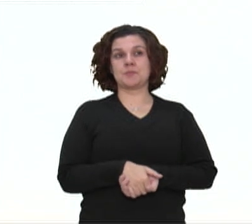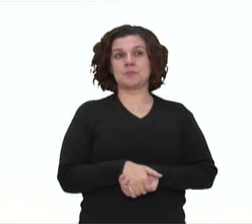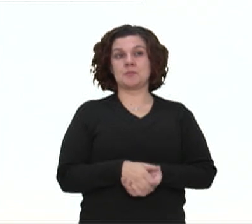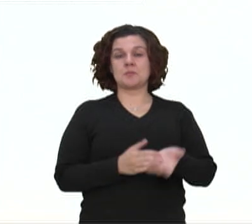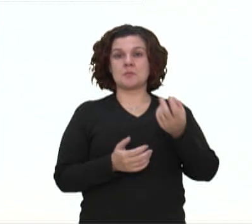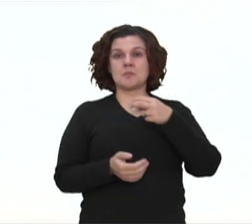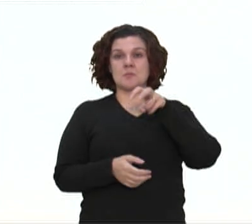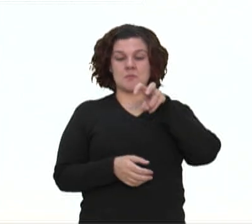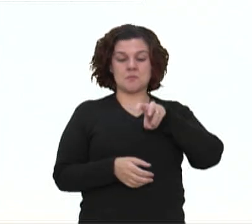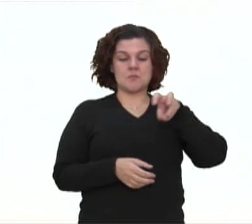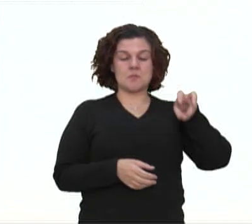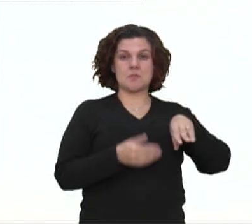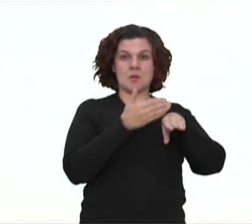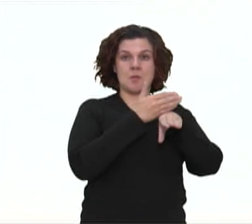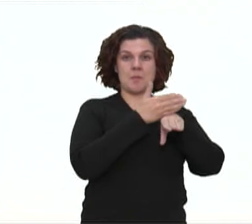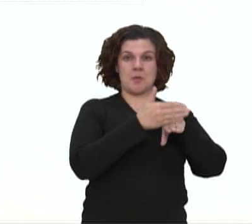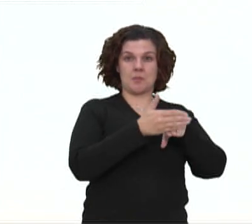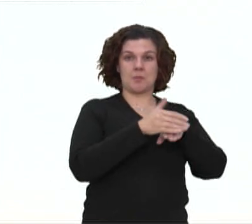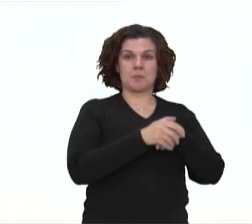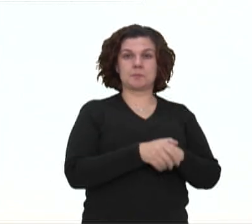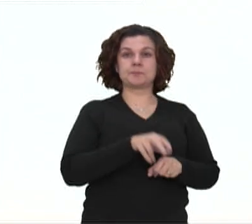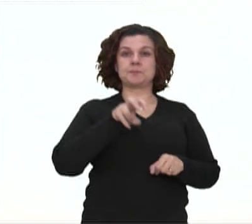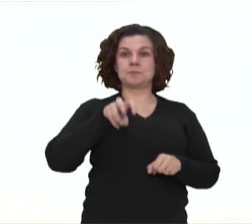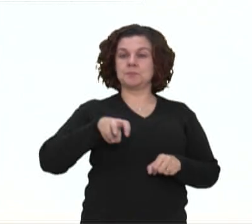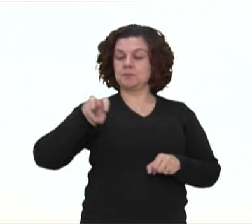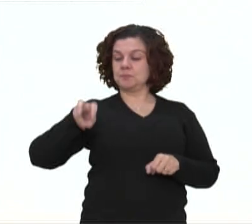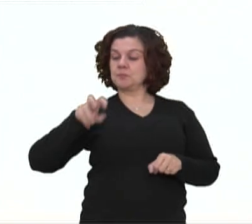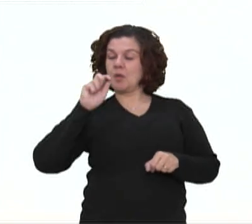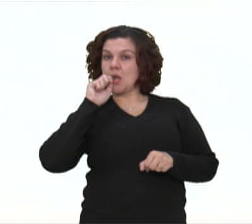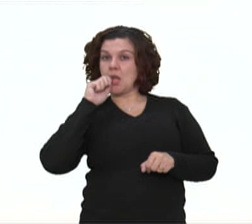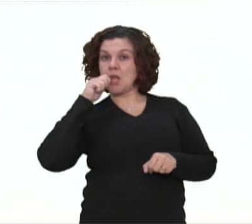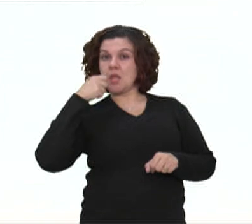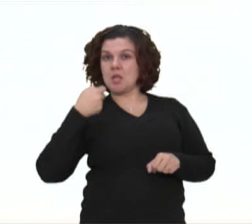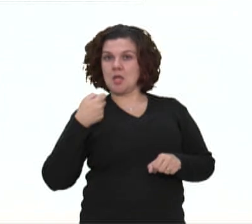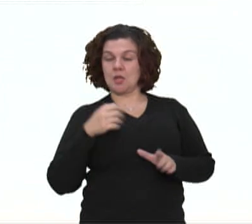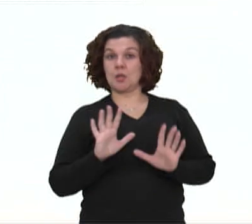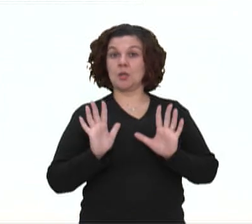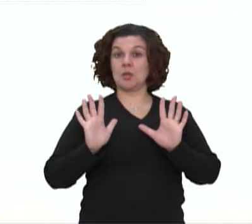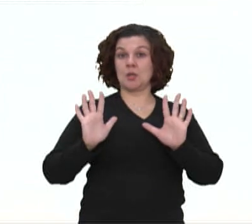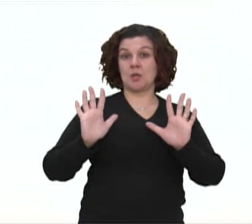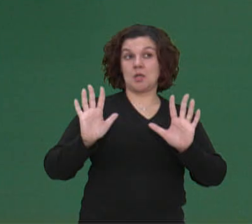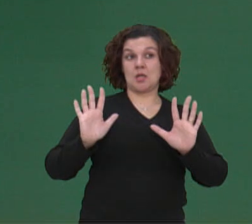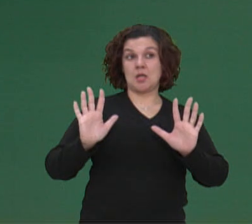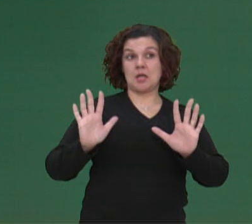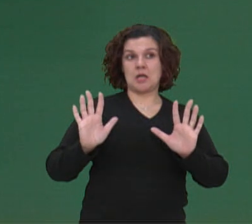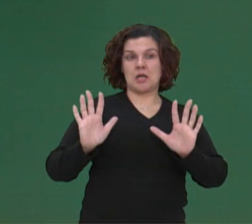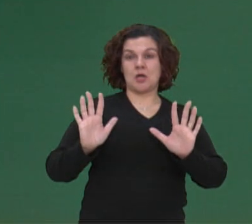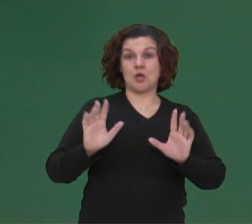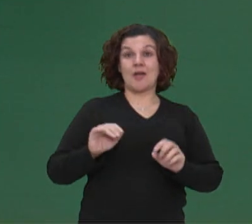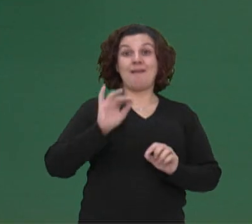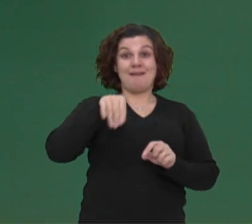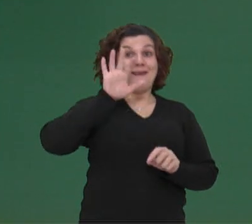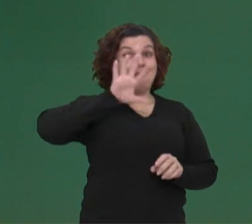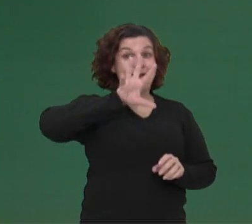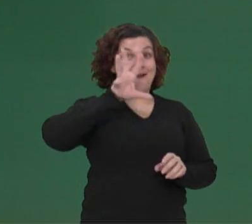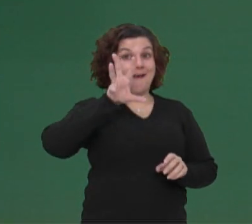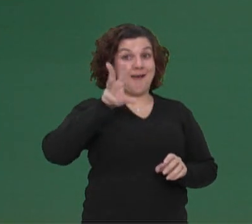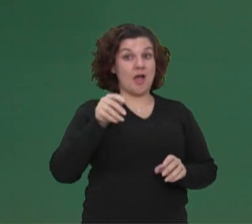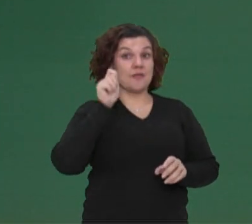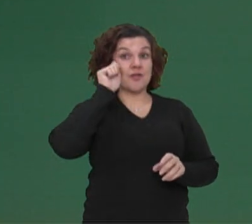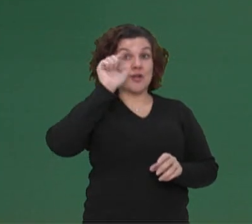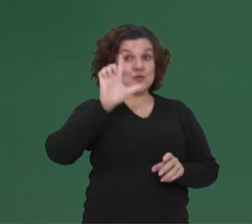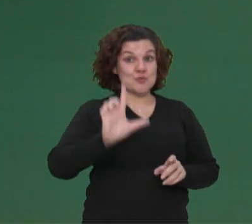Banco para brancos, banco para negros, sendo que está na África do Sul